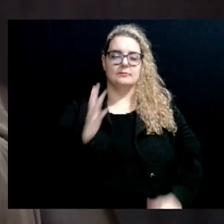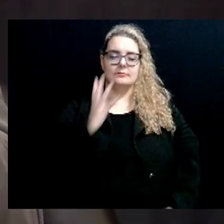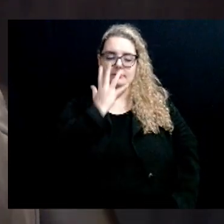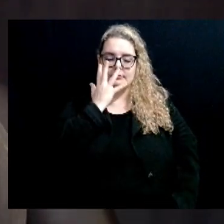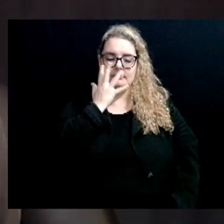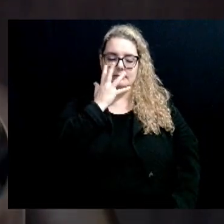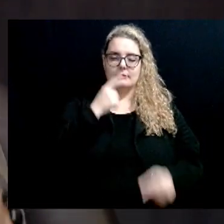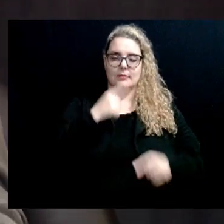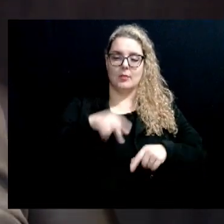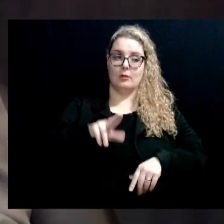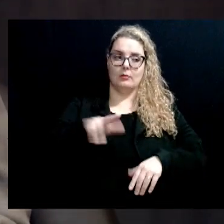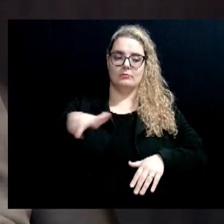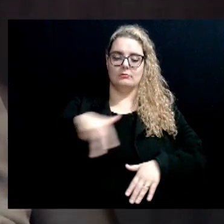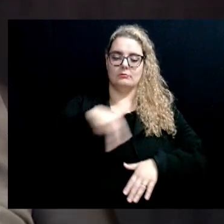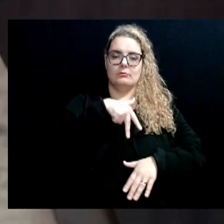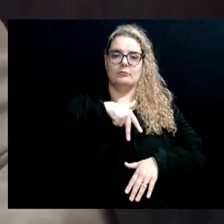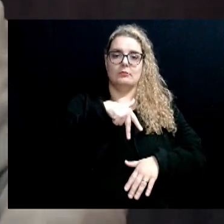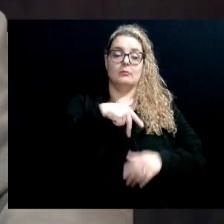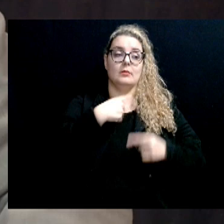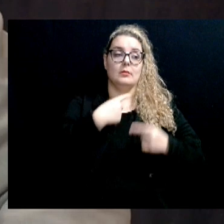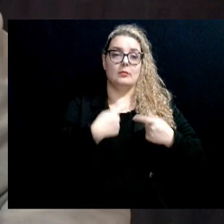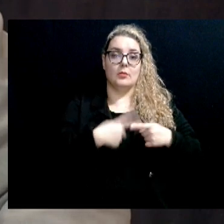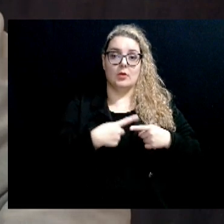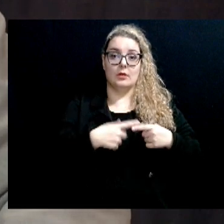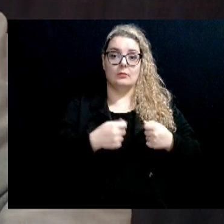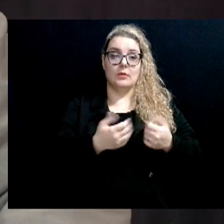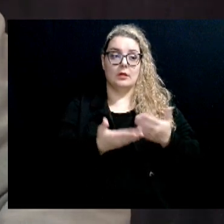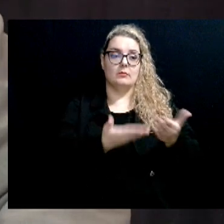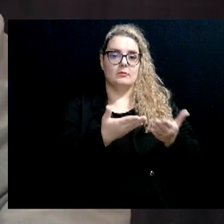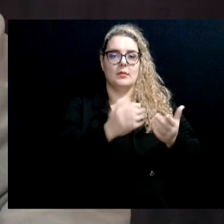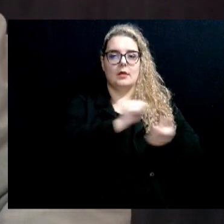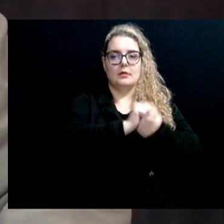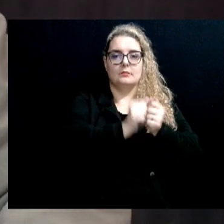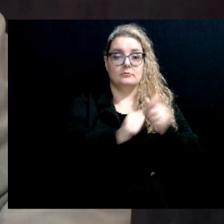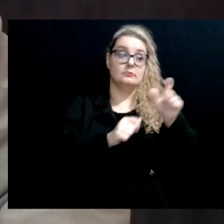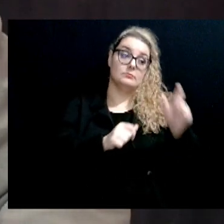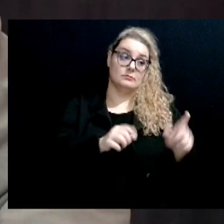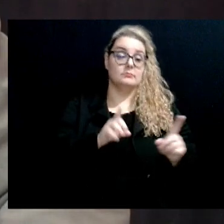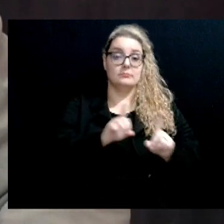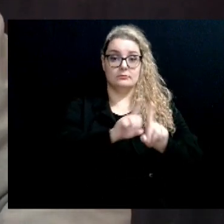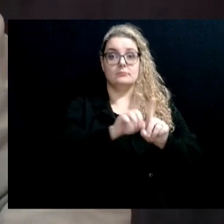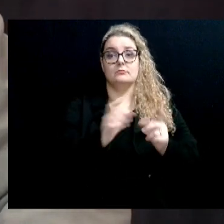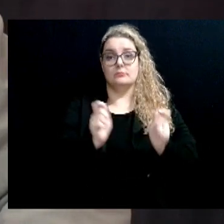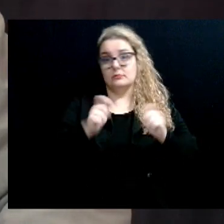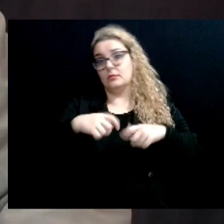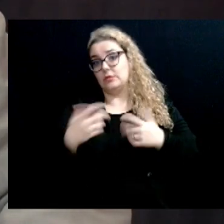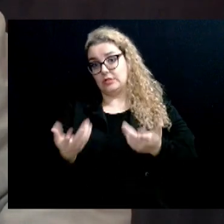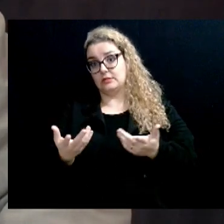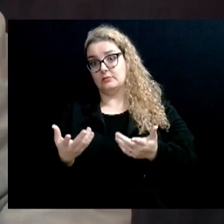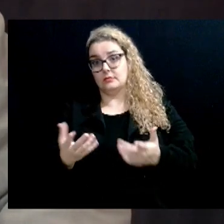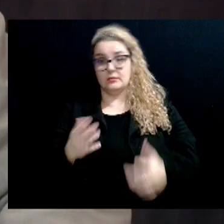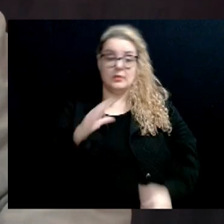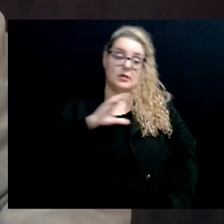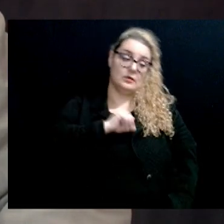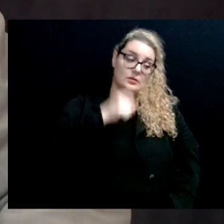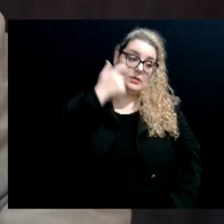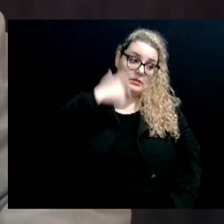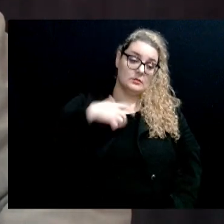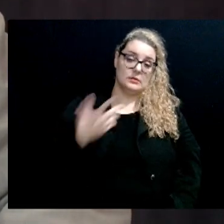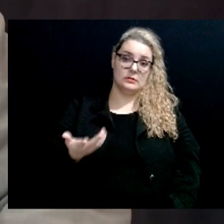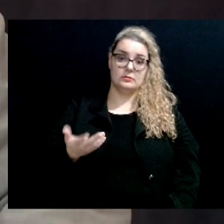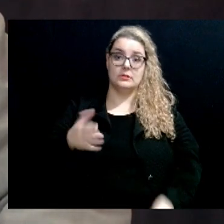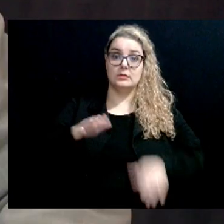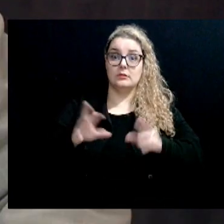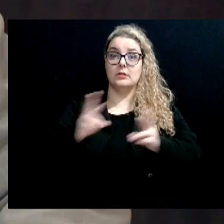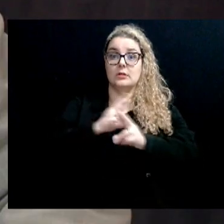precisa agradar ou precisa se moldar para aquele parceiro, possível parceiro, ele venha a gostar dessa pessoa. Uhum. Então, às vezes, a relação já começa errada por